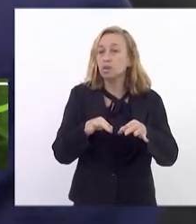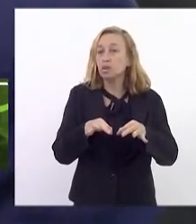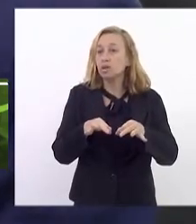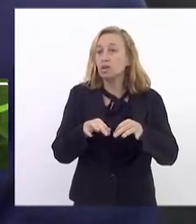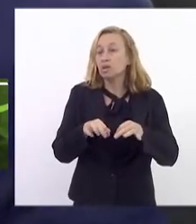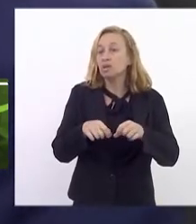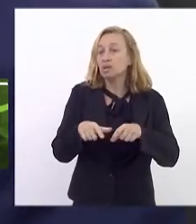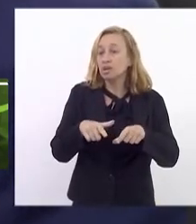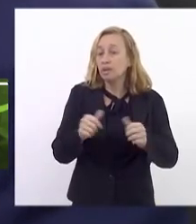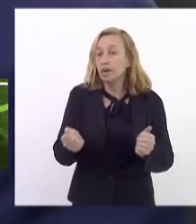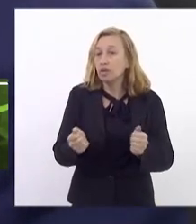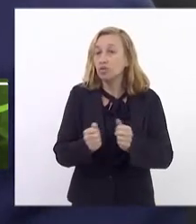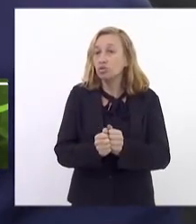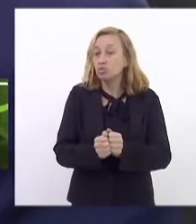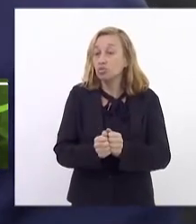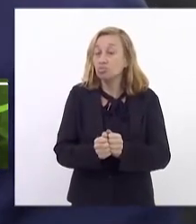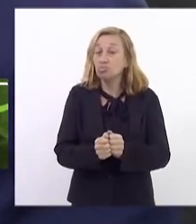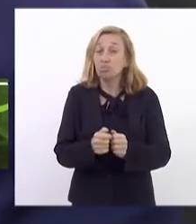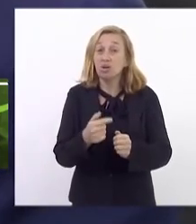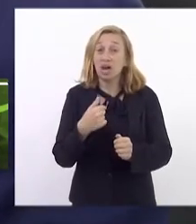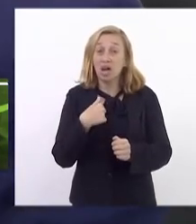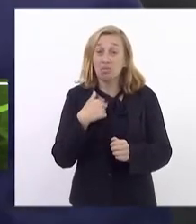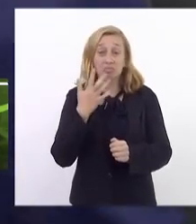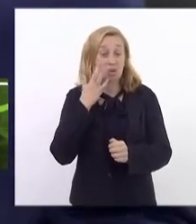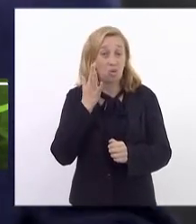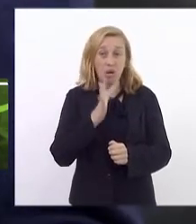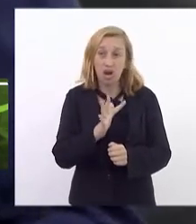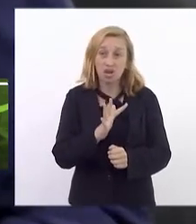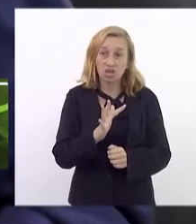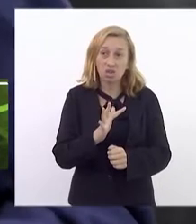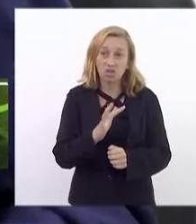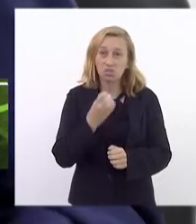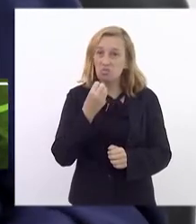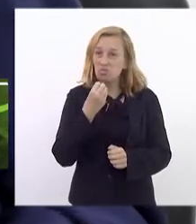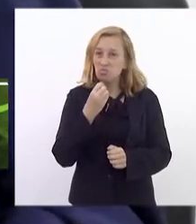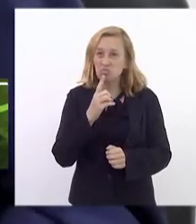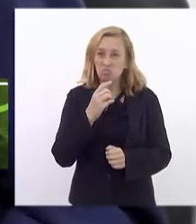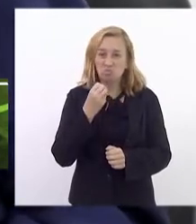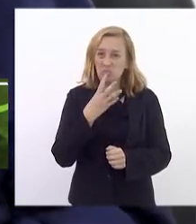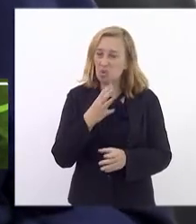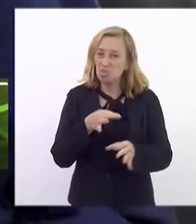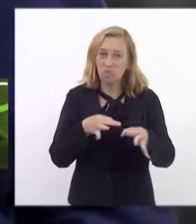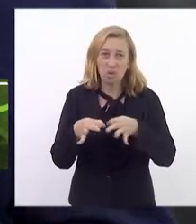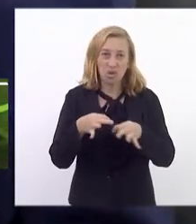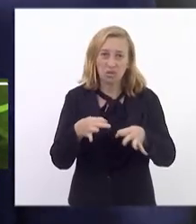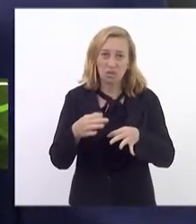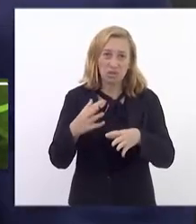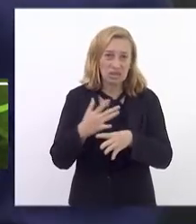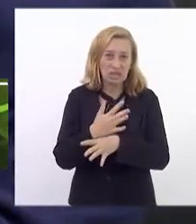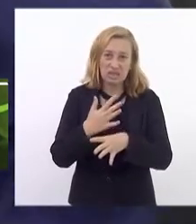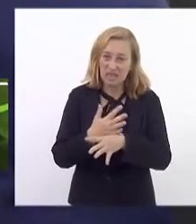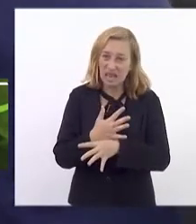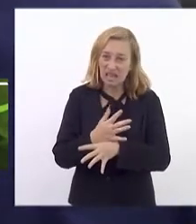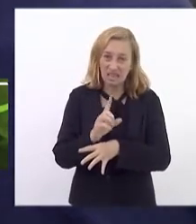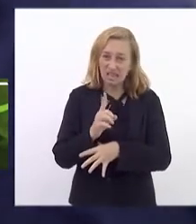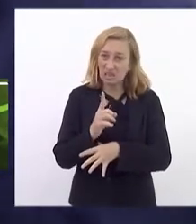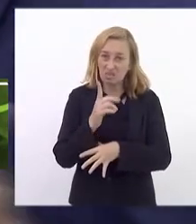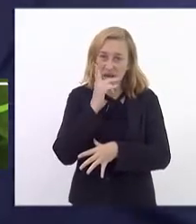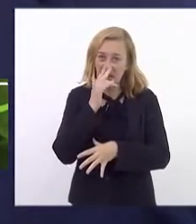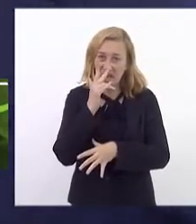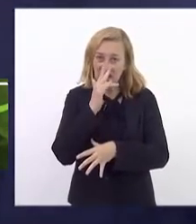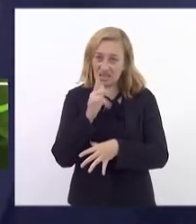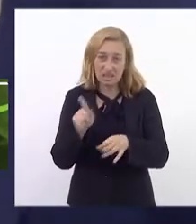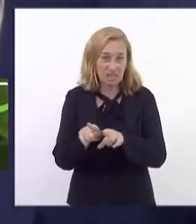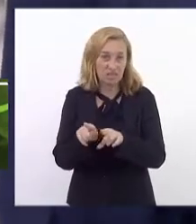porque eu não considero esse programa nem cidade nem integrada. Né? E começa exatamente